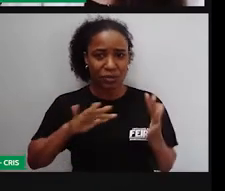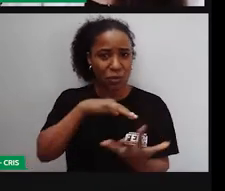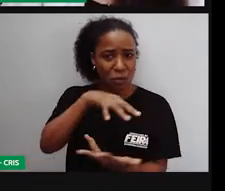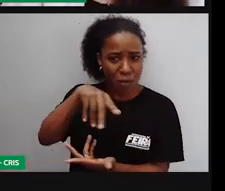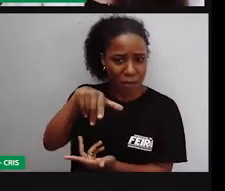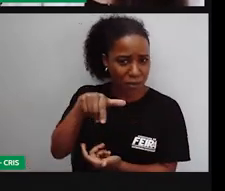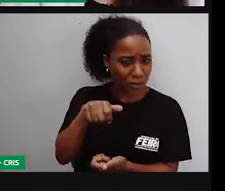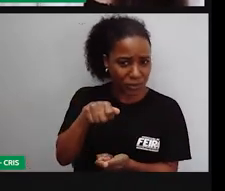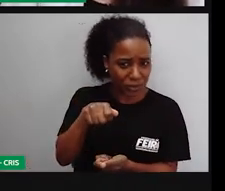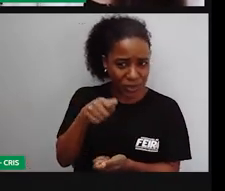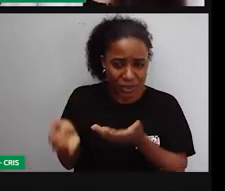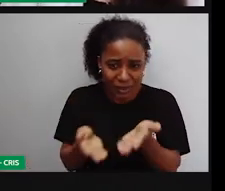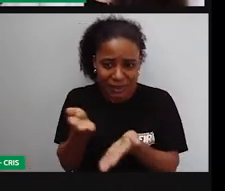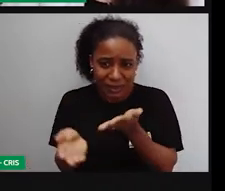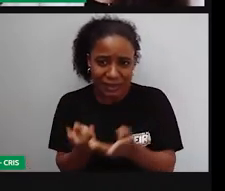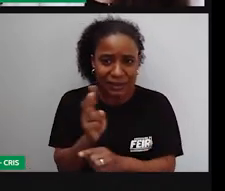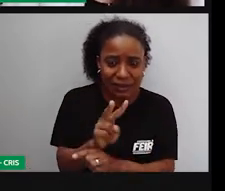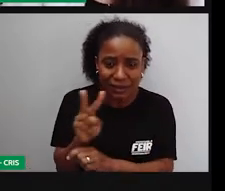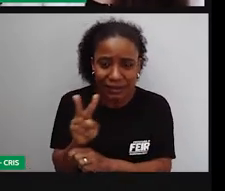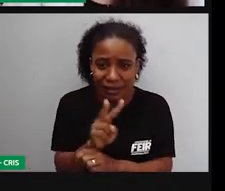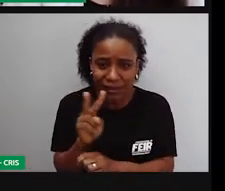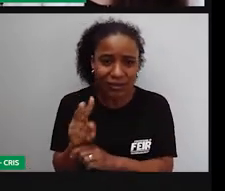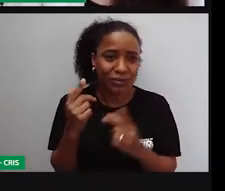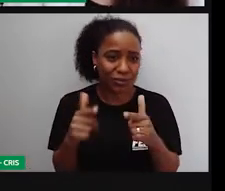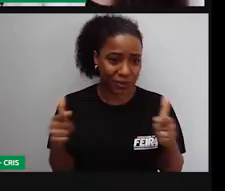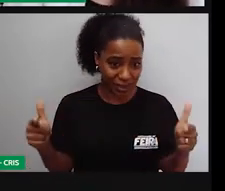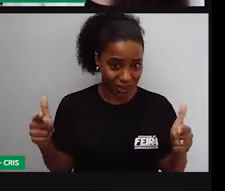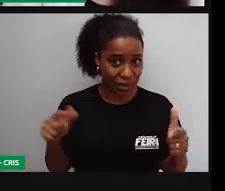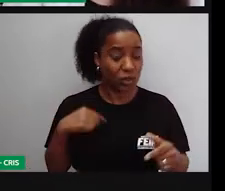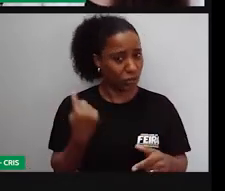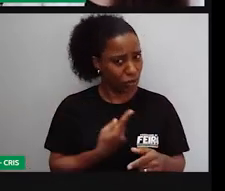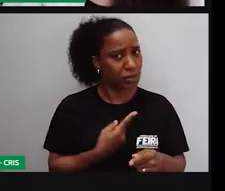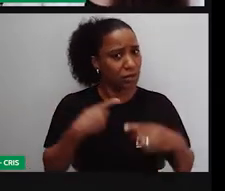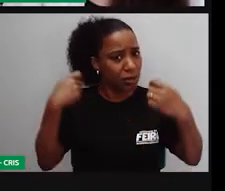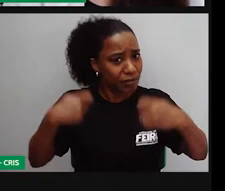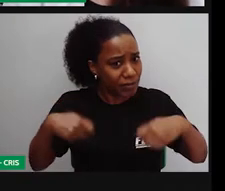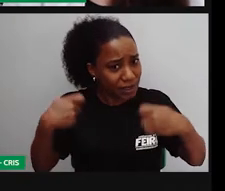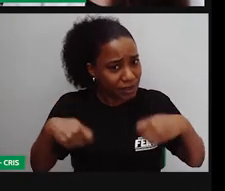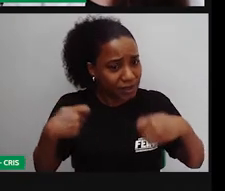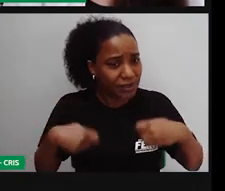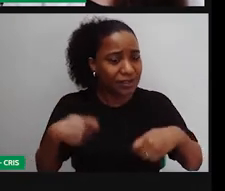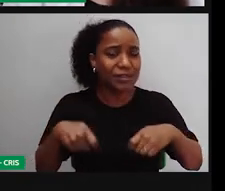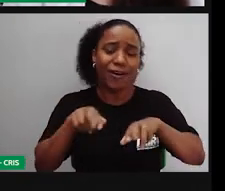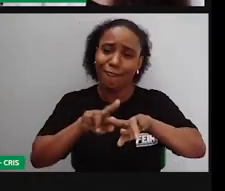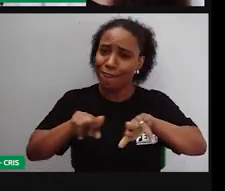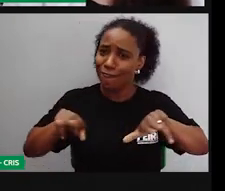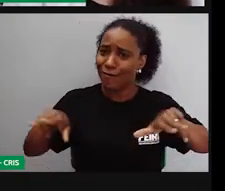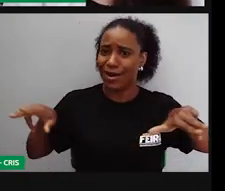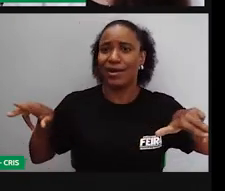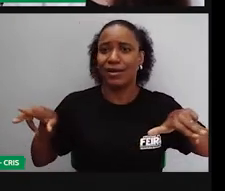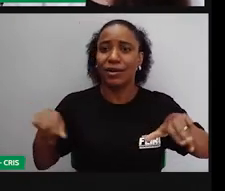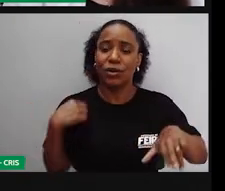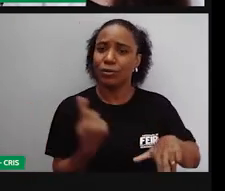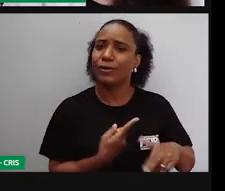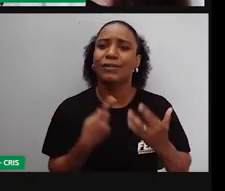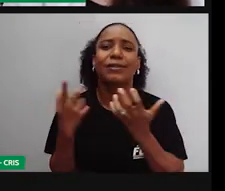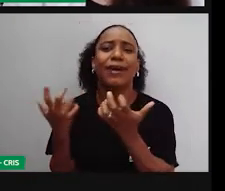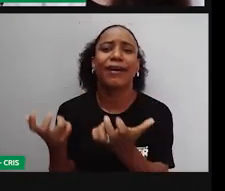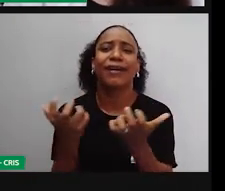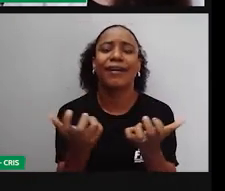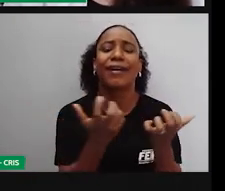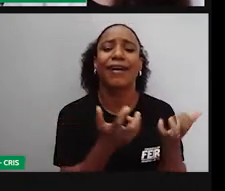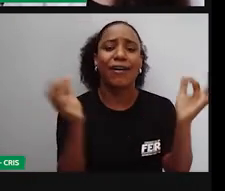vivemos? Fazemos quase tudo por necessidades. Vivemos em busca da felicidade. Somos